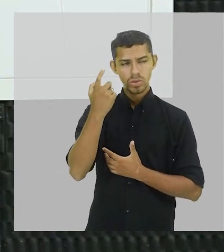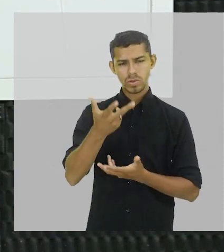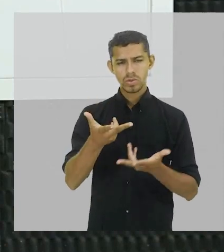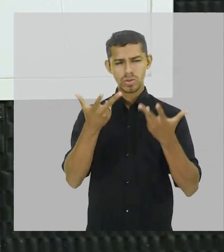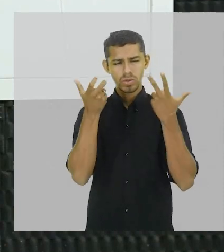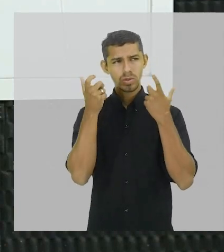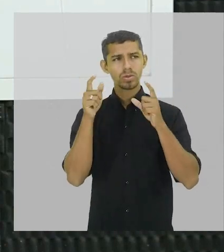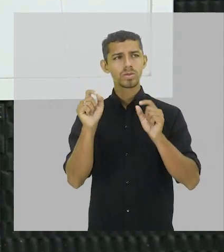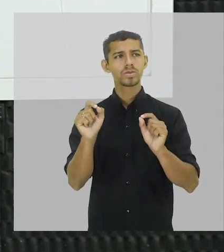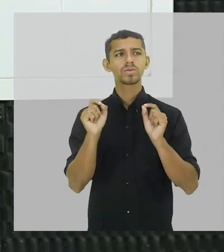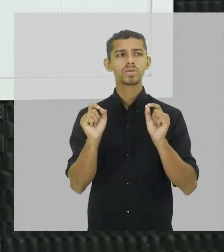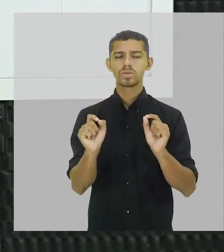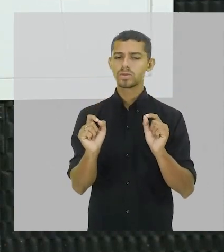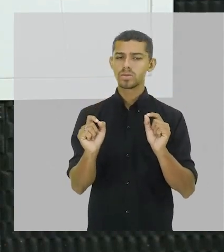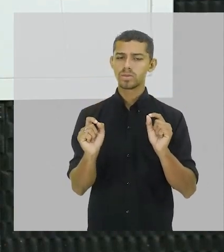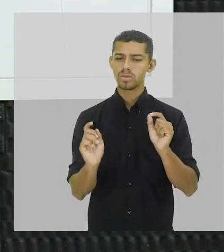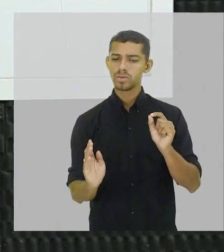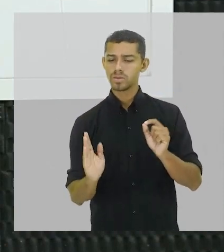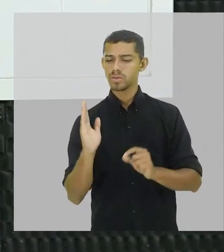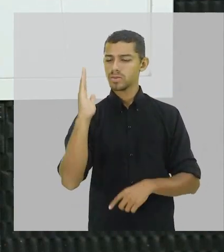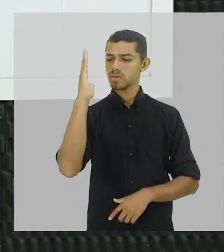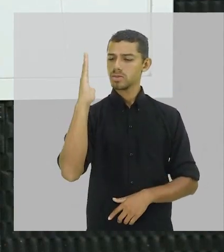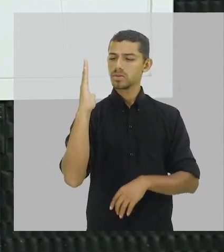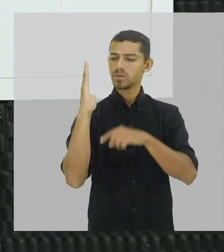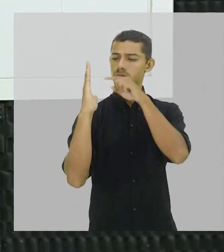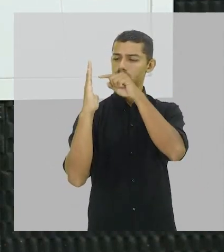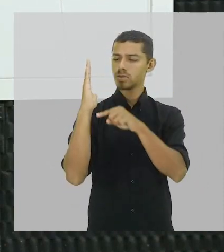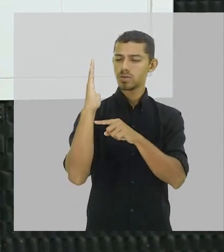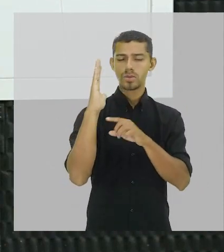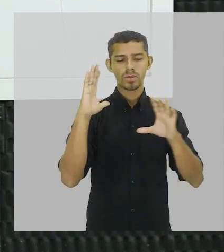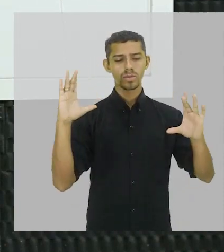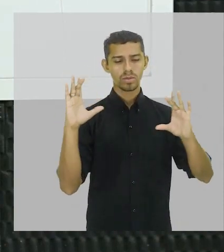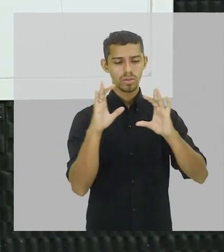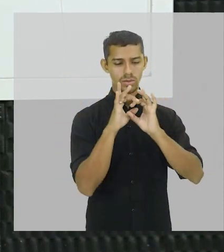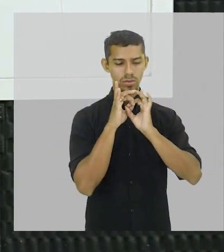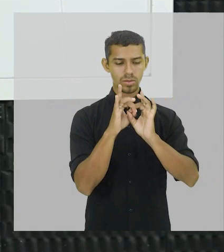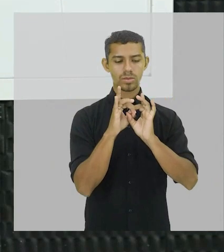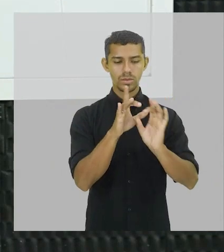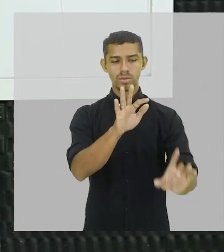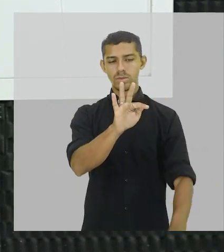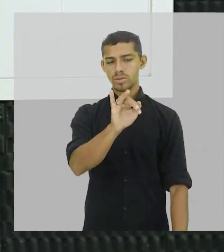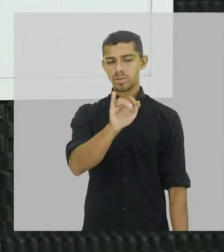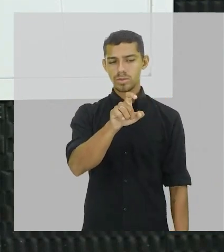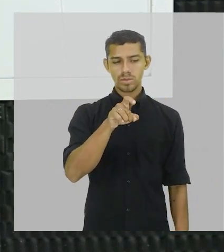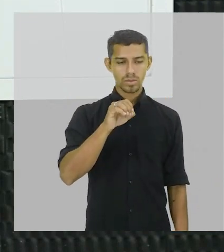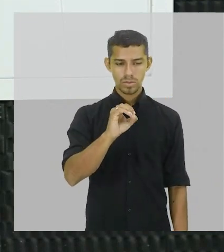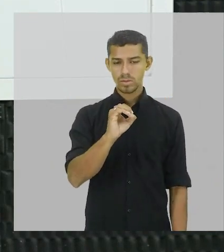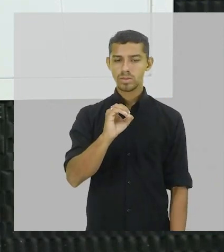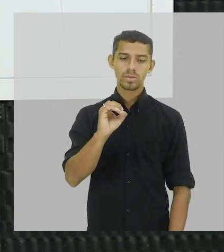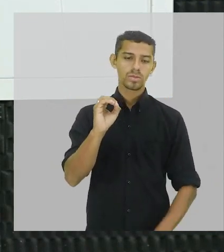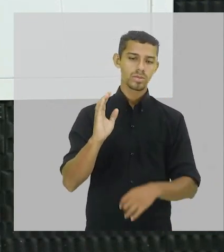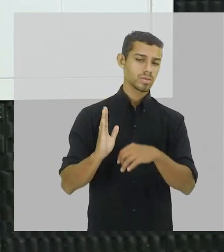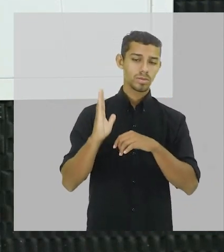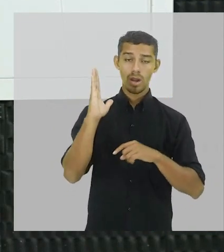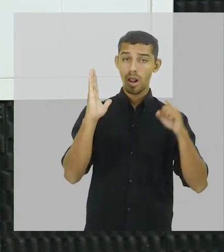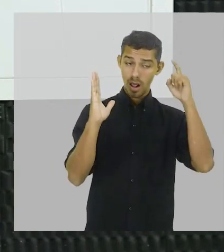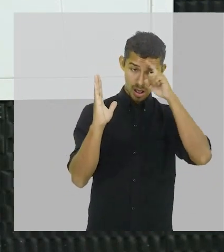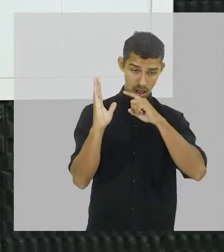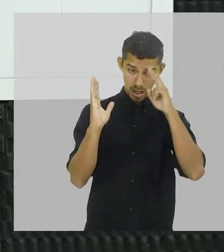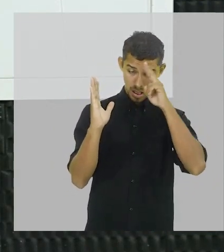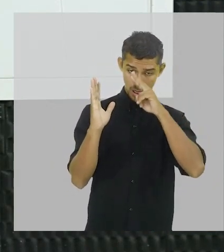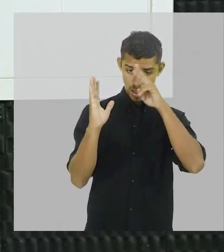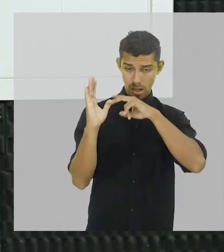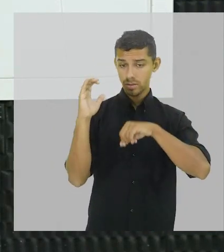perceber, não é, que este ponto ele é fixo, o texto já fala isso, né, que esse ponto é fixo na parede, e lembrar que